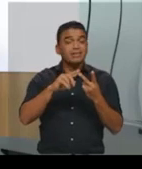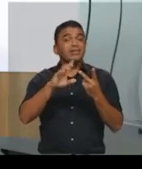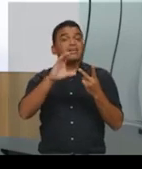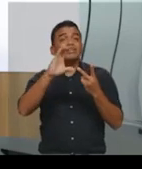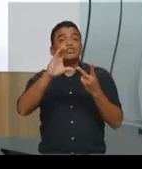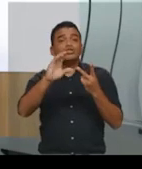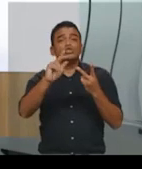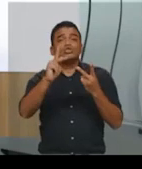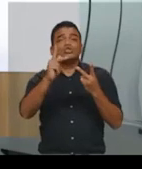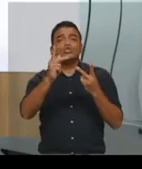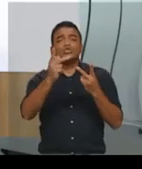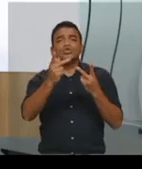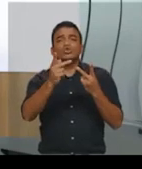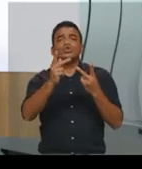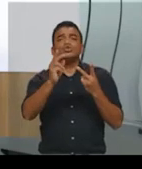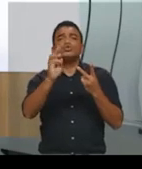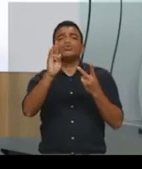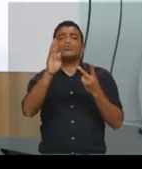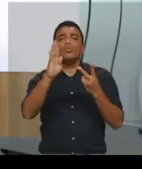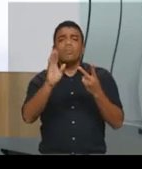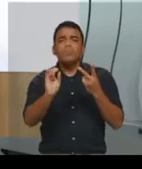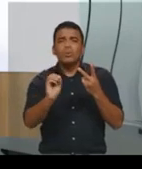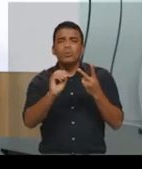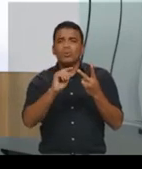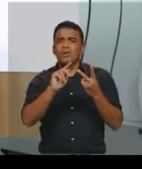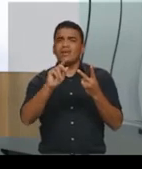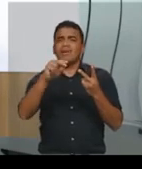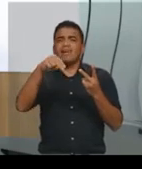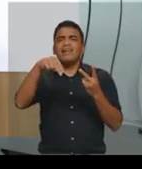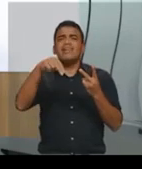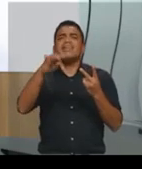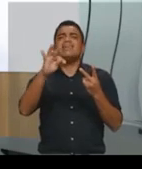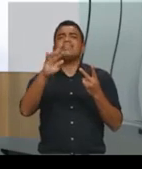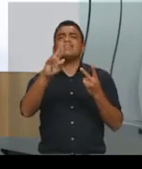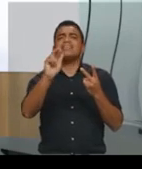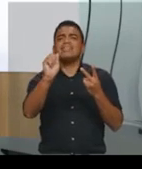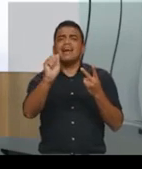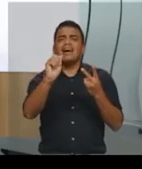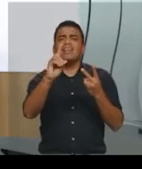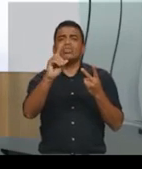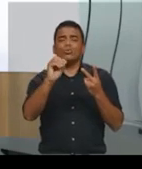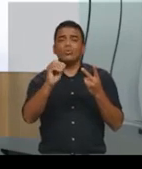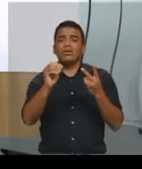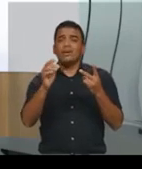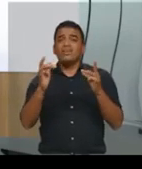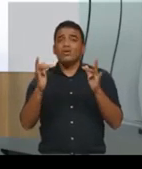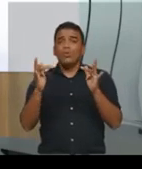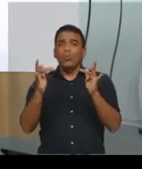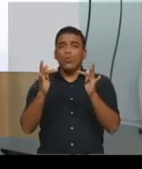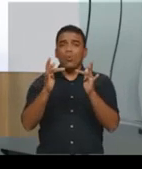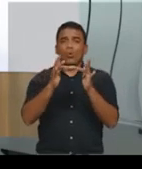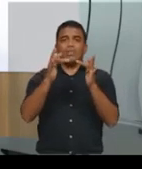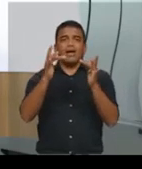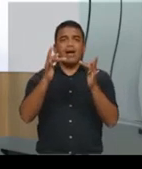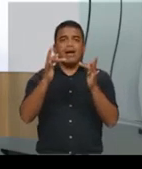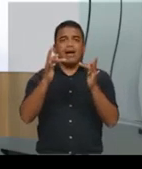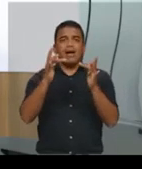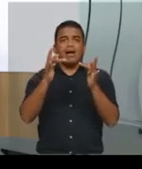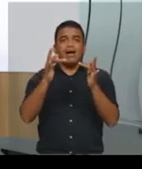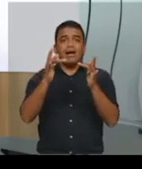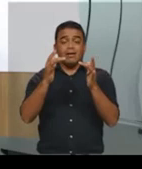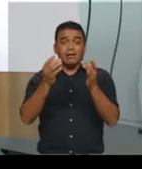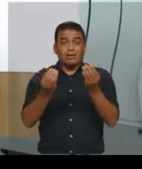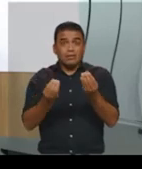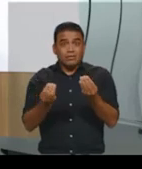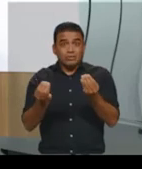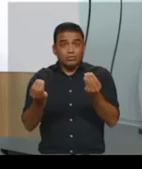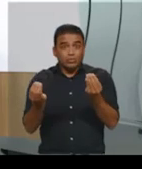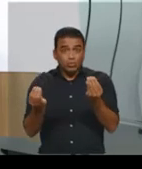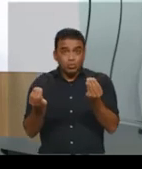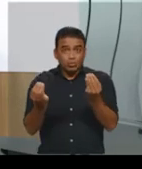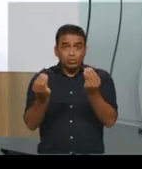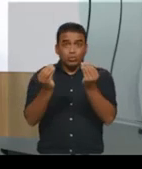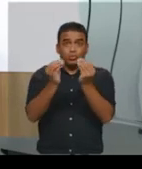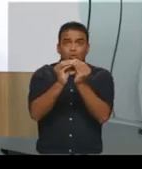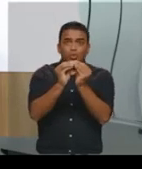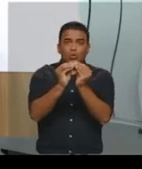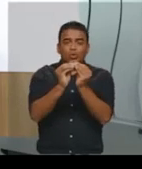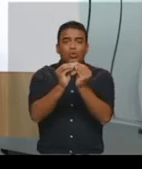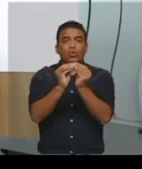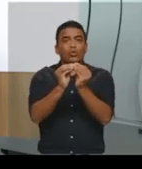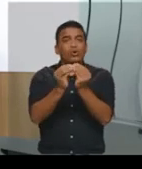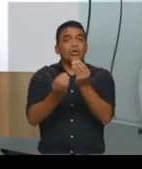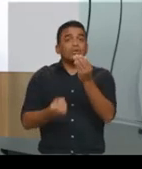também é incolor. Porém, quando colocadas as duas soluções em contato, há a formação de um precipitado, há a formação